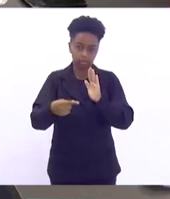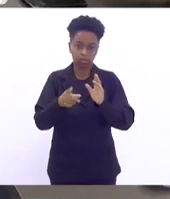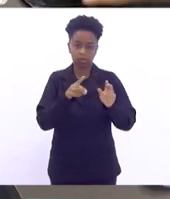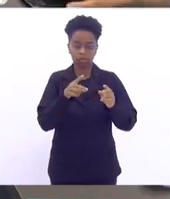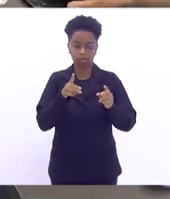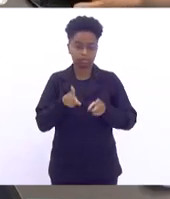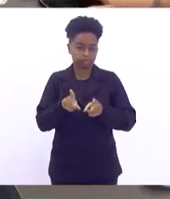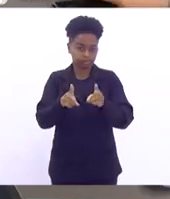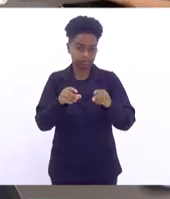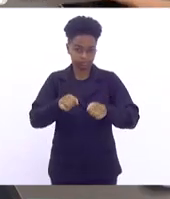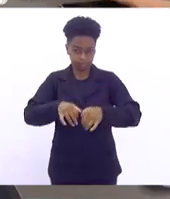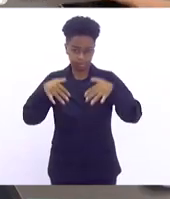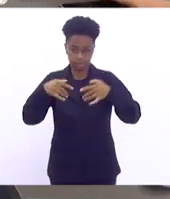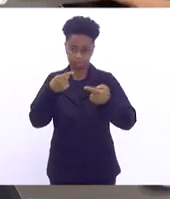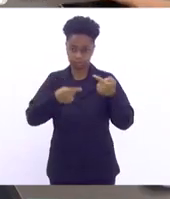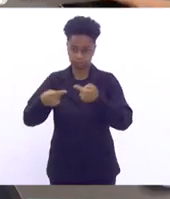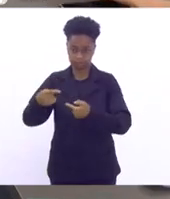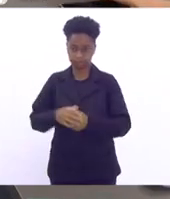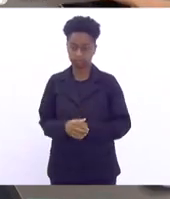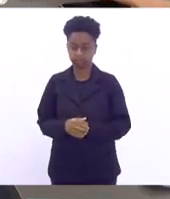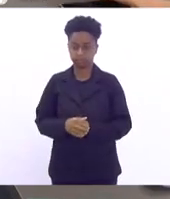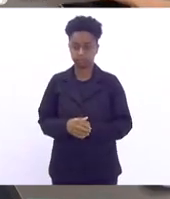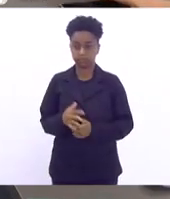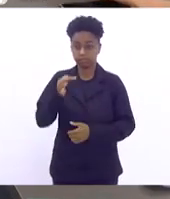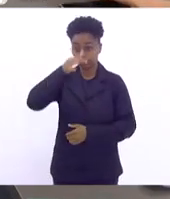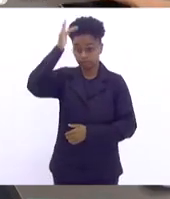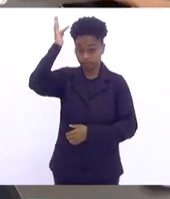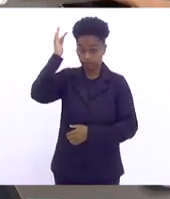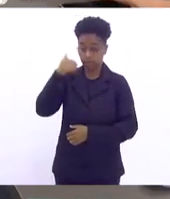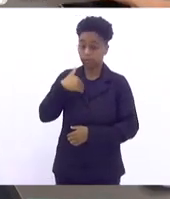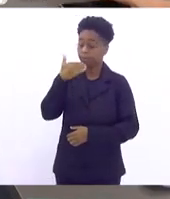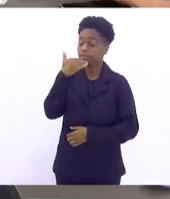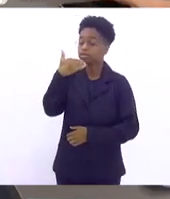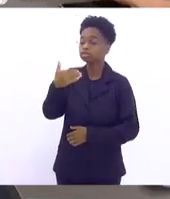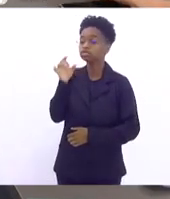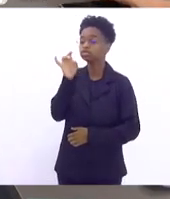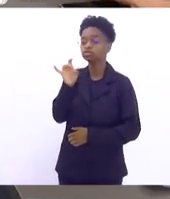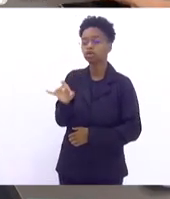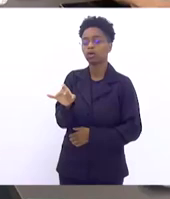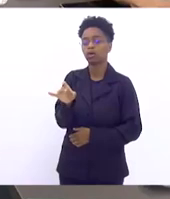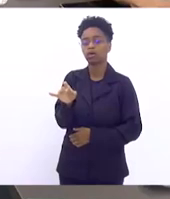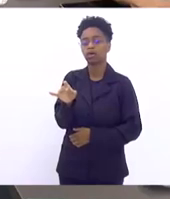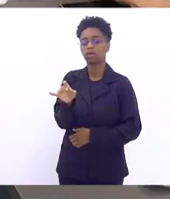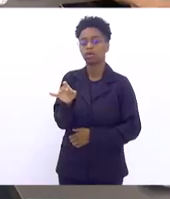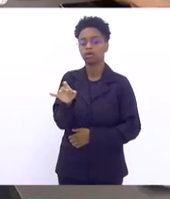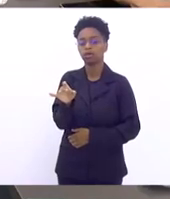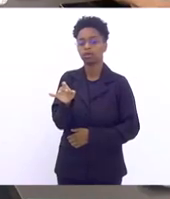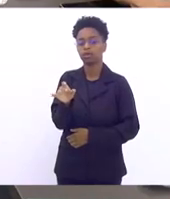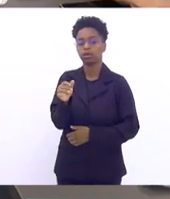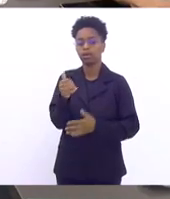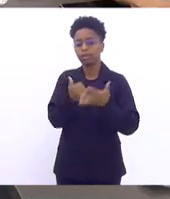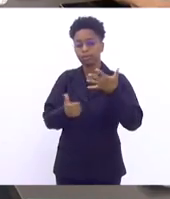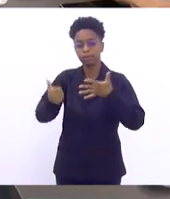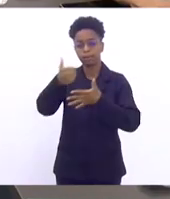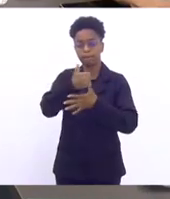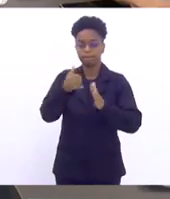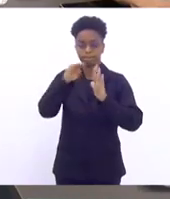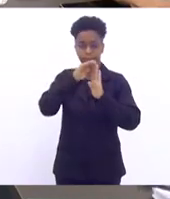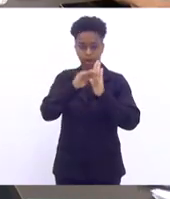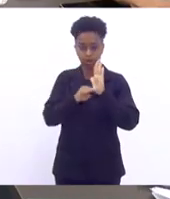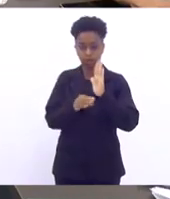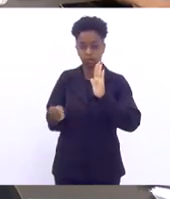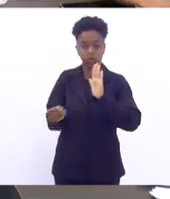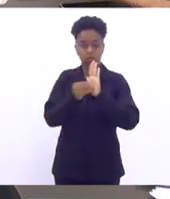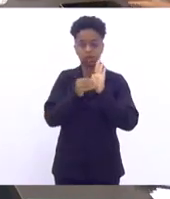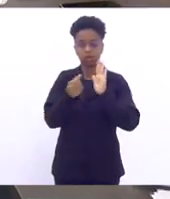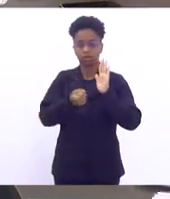Presidente também queria pedisse vossa excelência pode inverter a pauta e colocar o projeto número